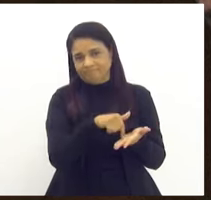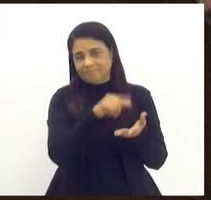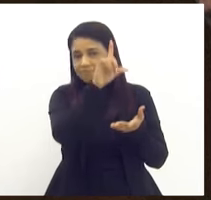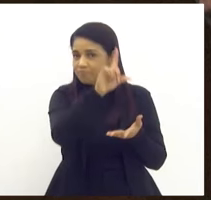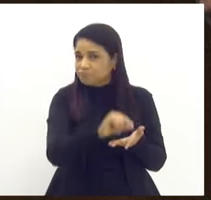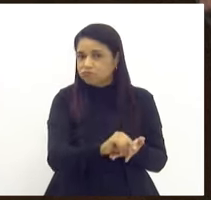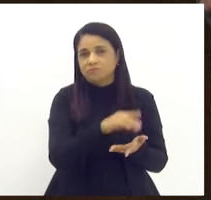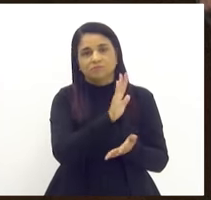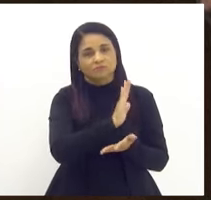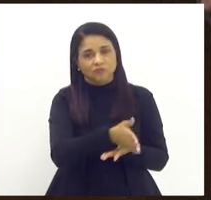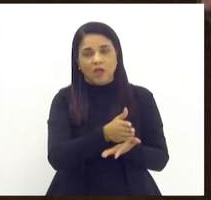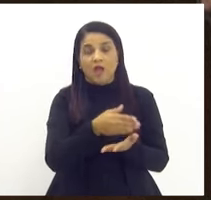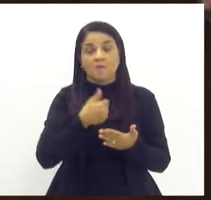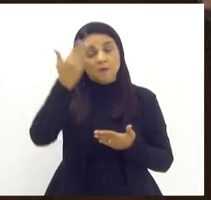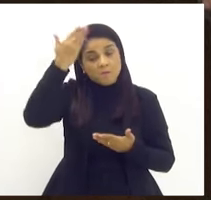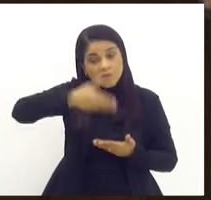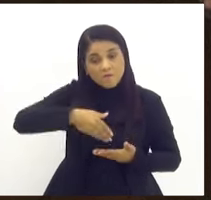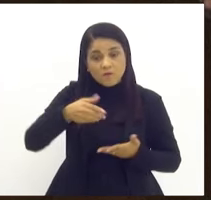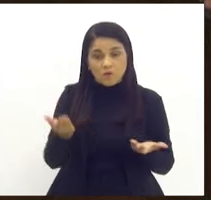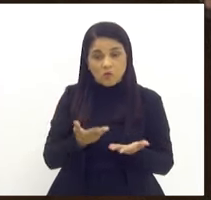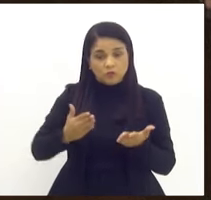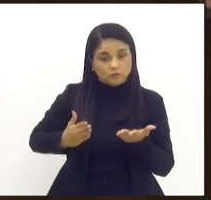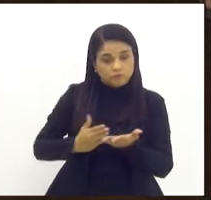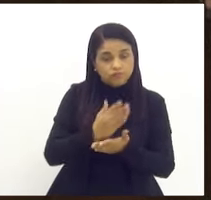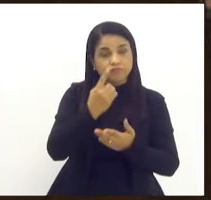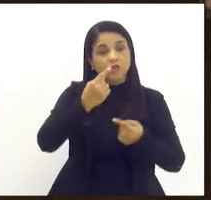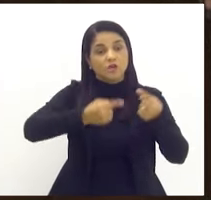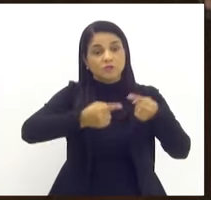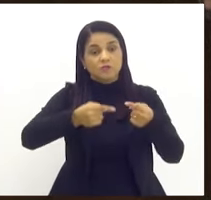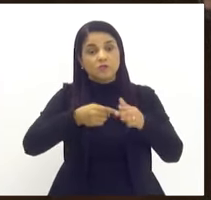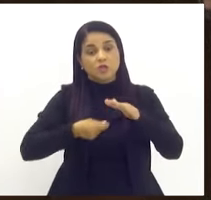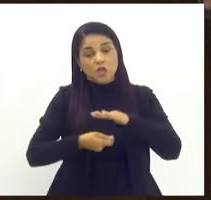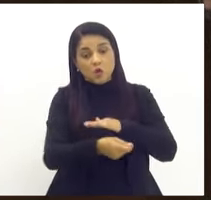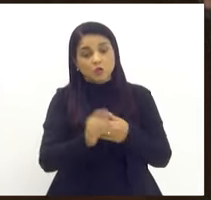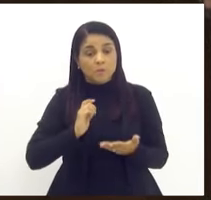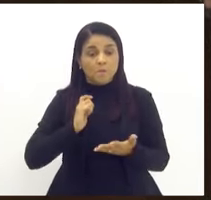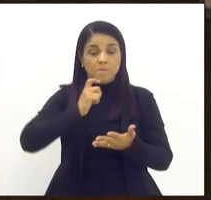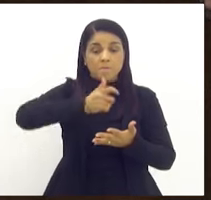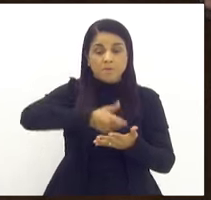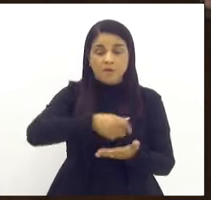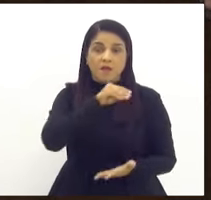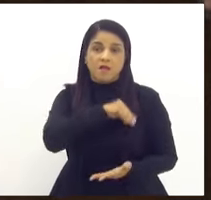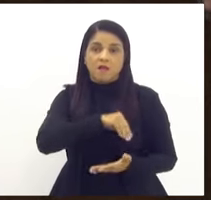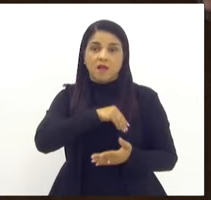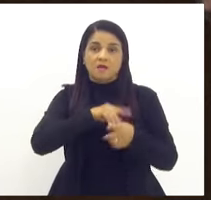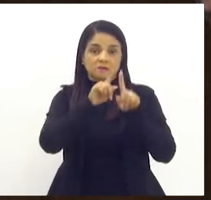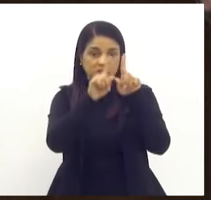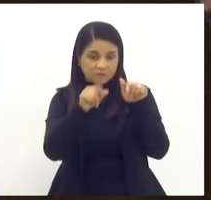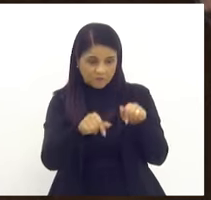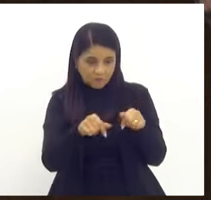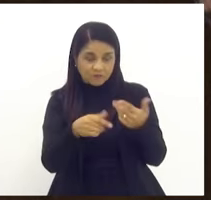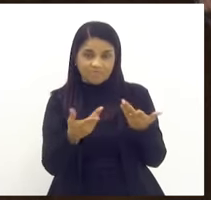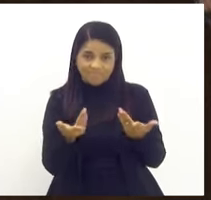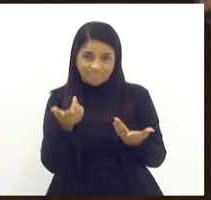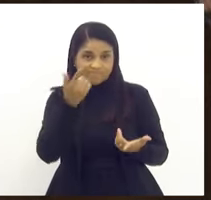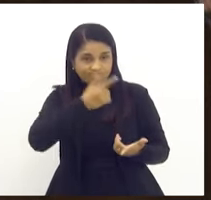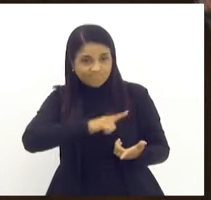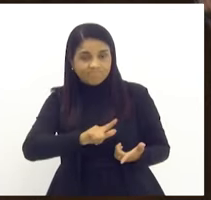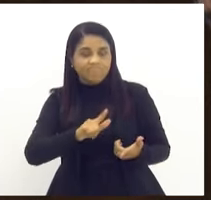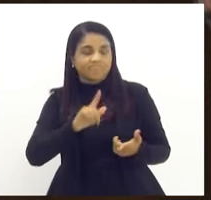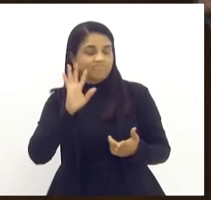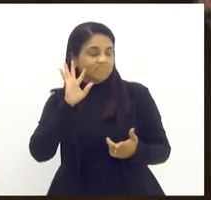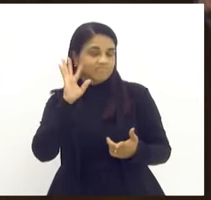aqui para permitir que esses recursos possam ser usados em pagamento salário servidores para que a gente possa postergar o máximo esse problema